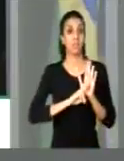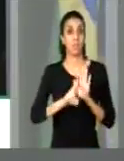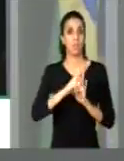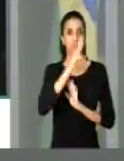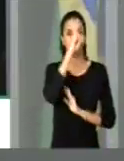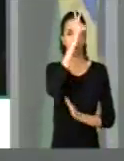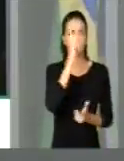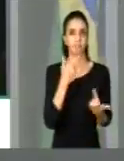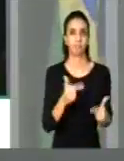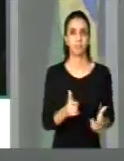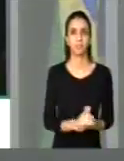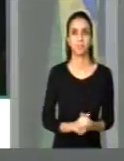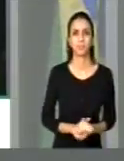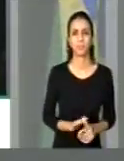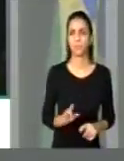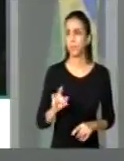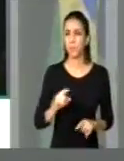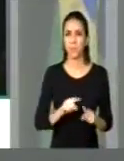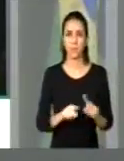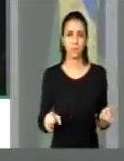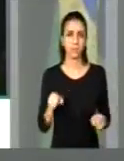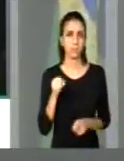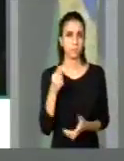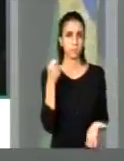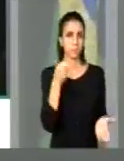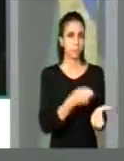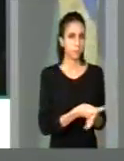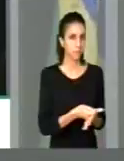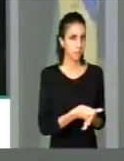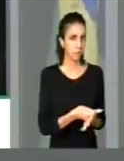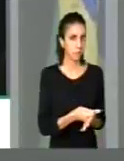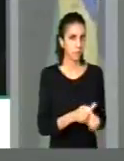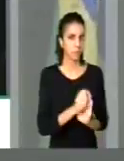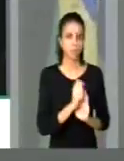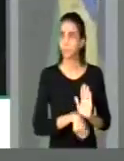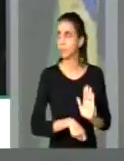Com o fim da contribuição sindical obrigatória, os sindicatos